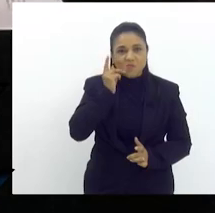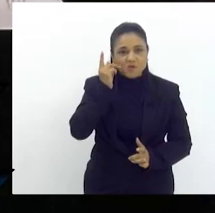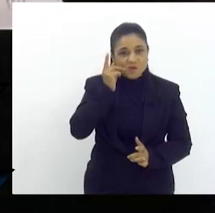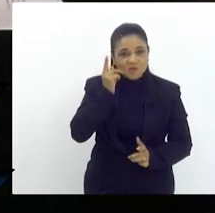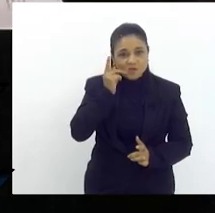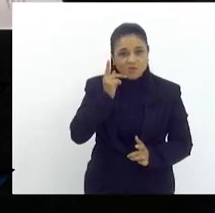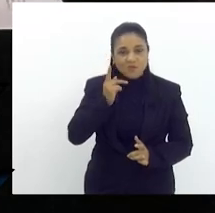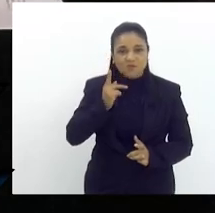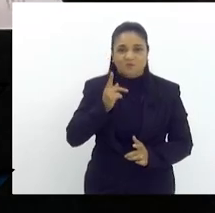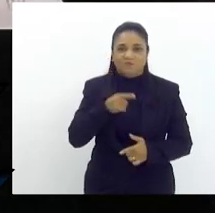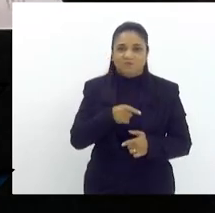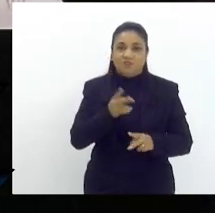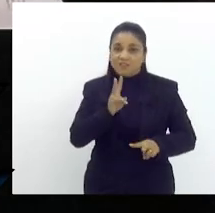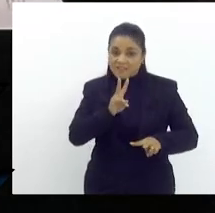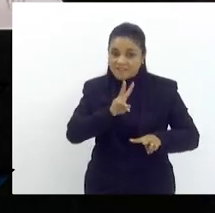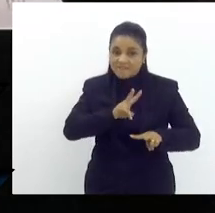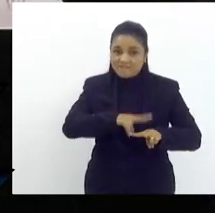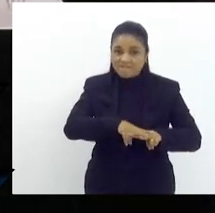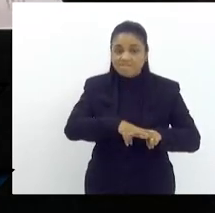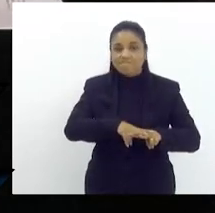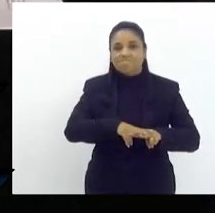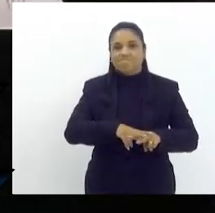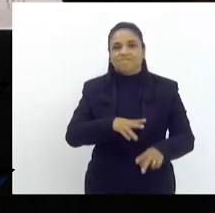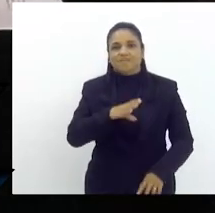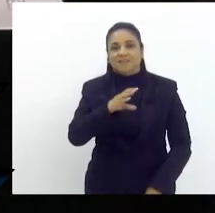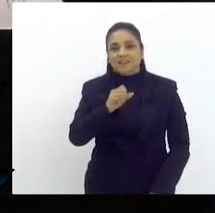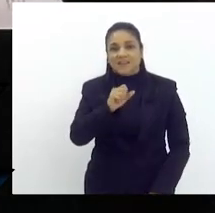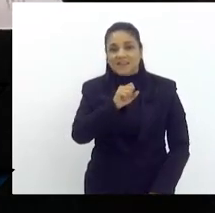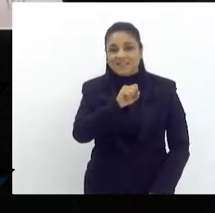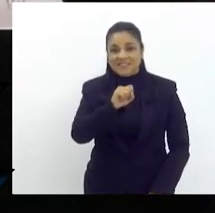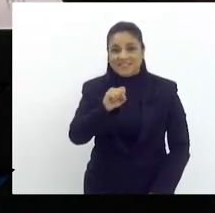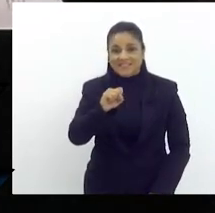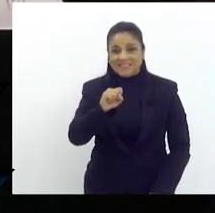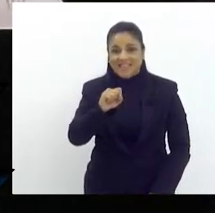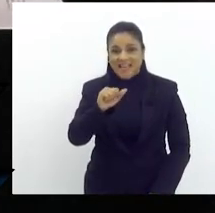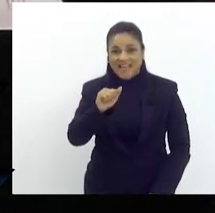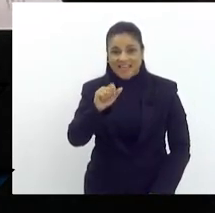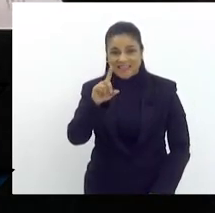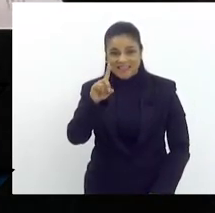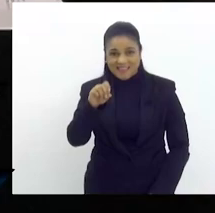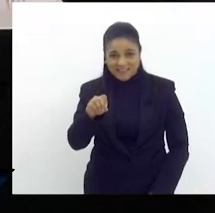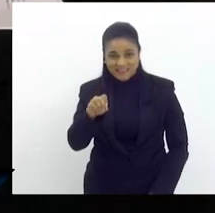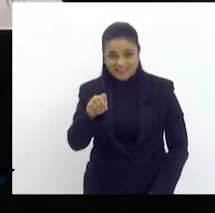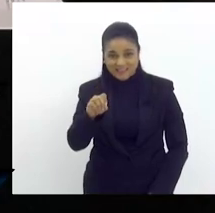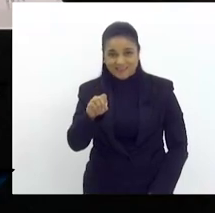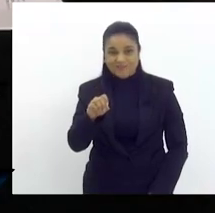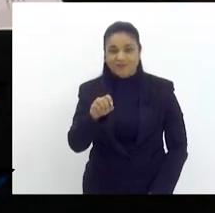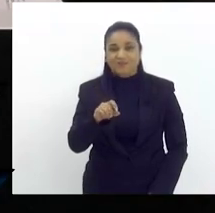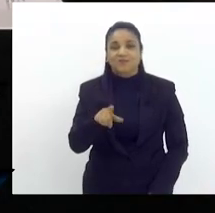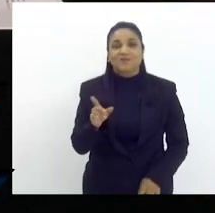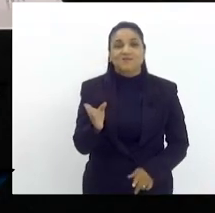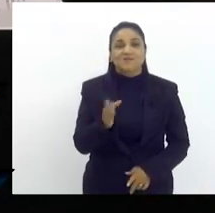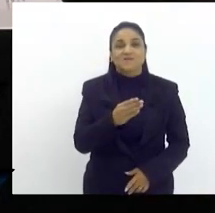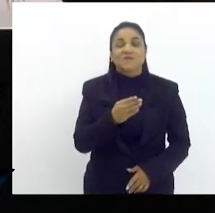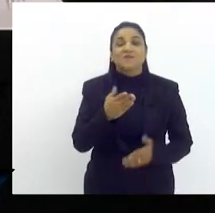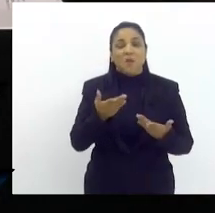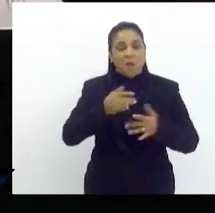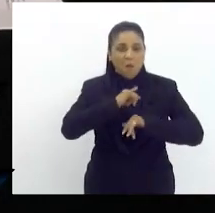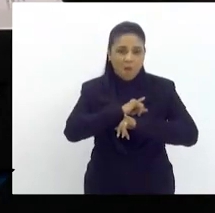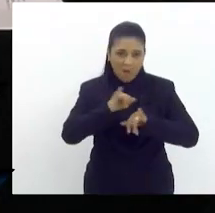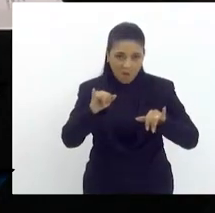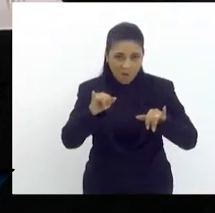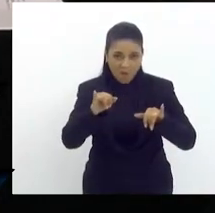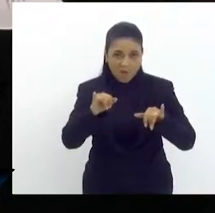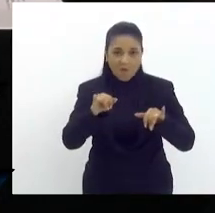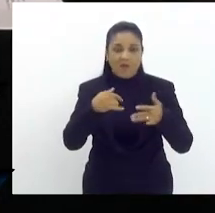caçada com dois s É bom que se diga isso nós que somos